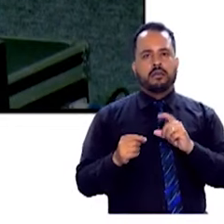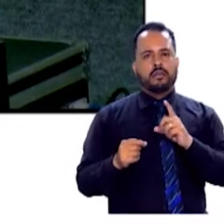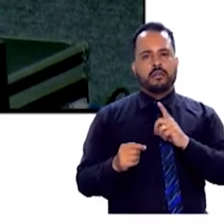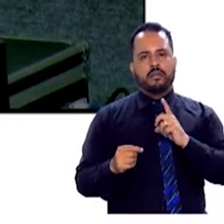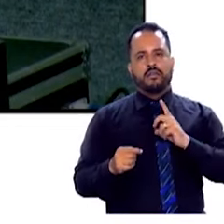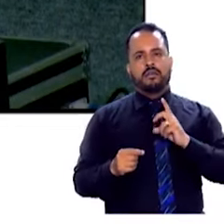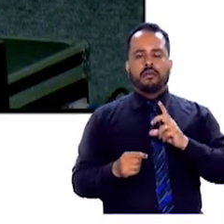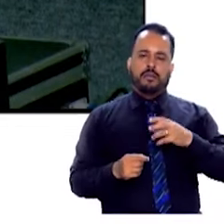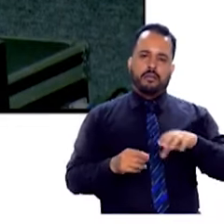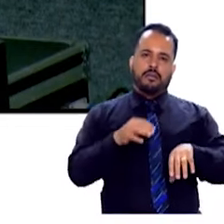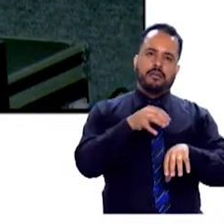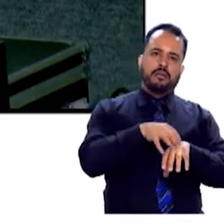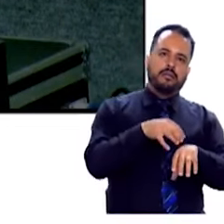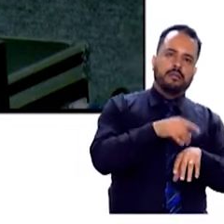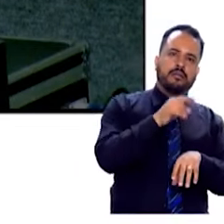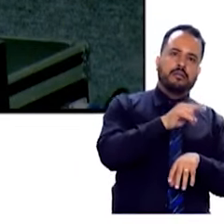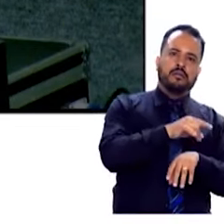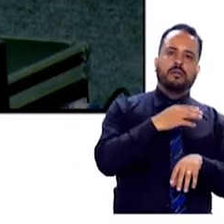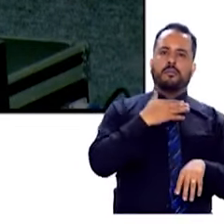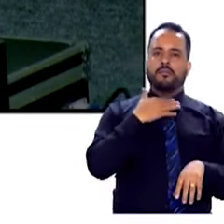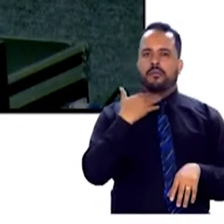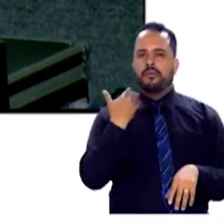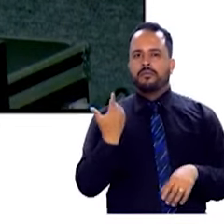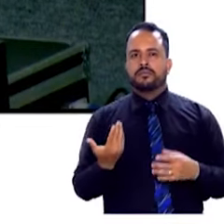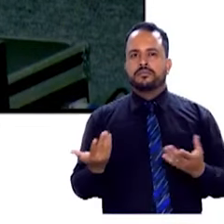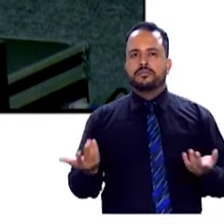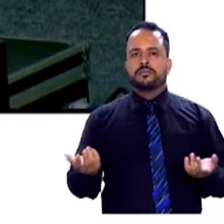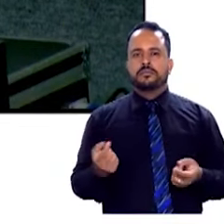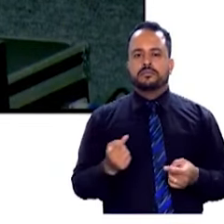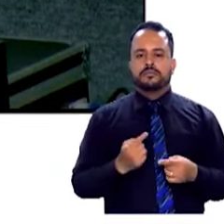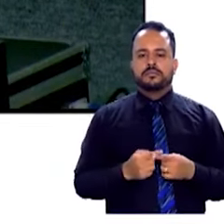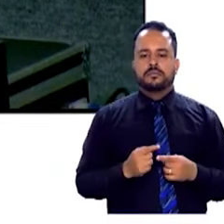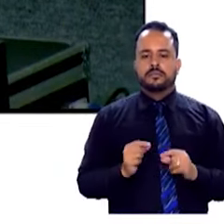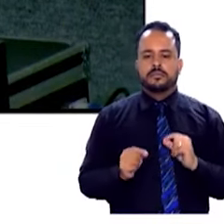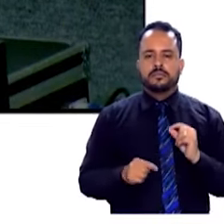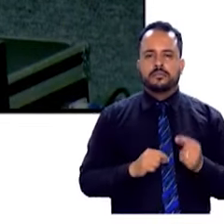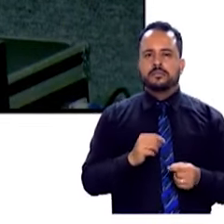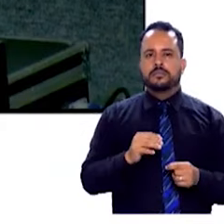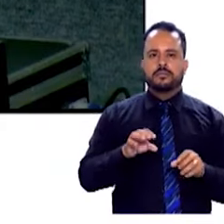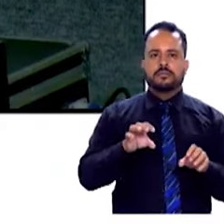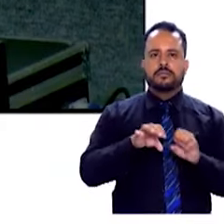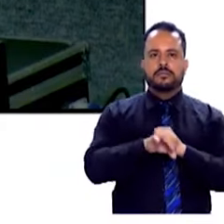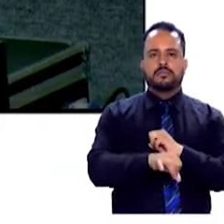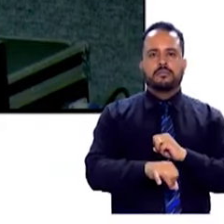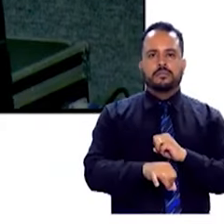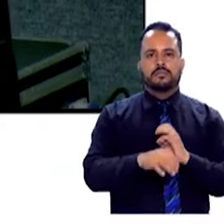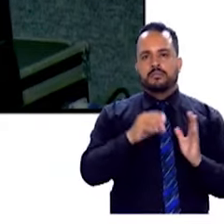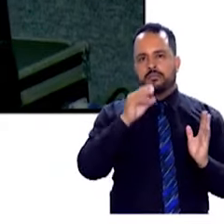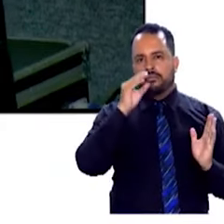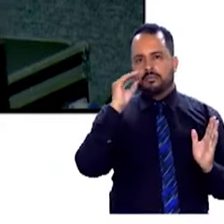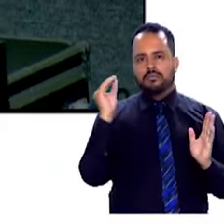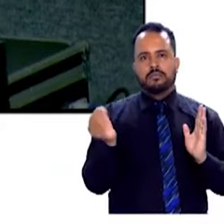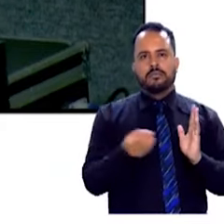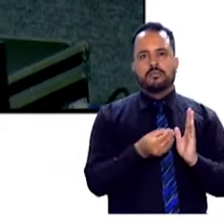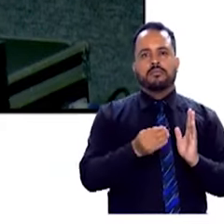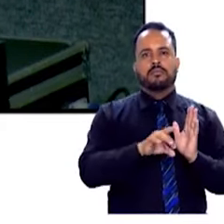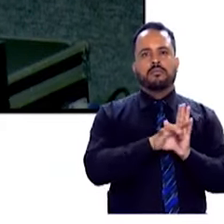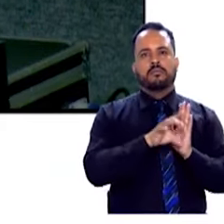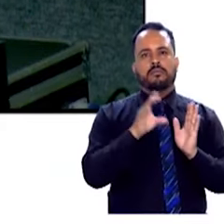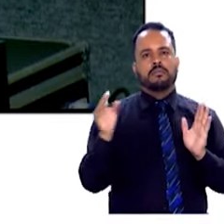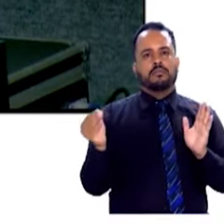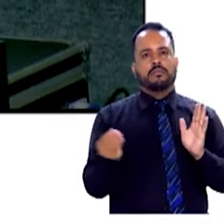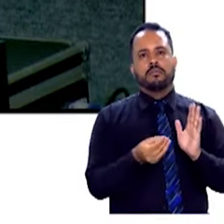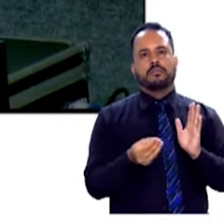eh decorre a morte de alguém isso é um um murder é um homicídio doloso isso é um homicídio doloso